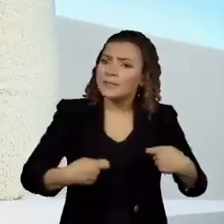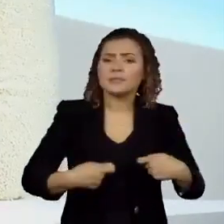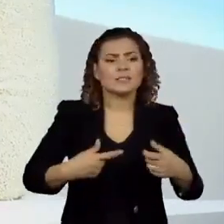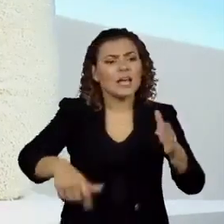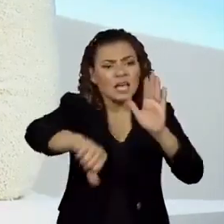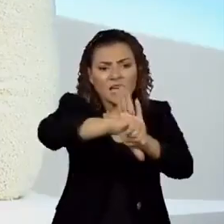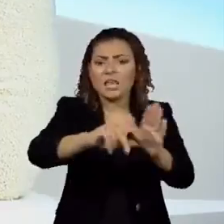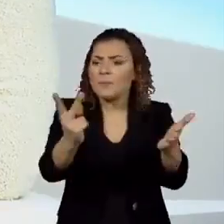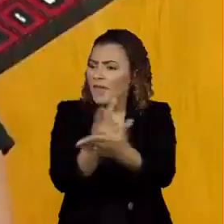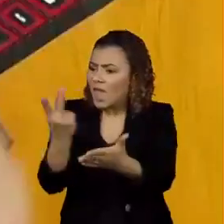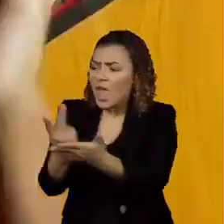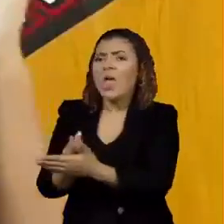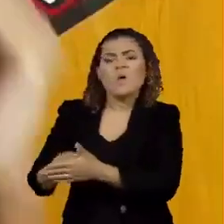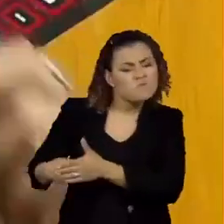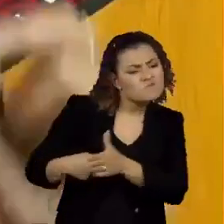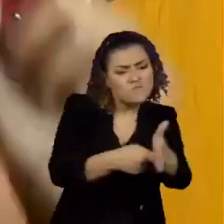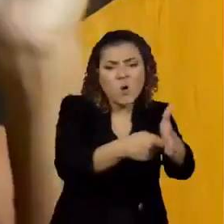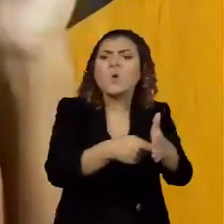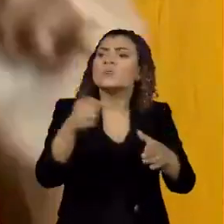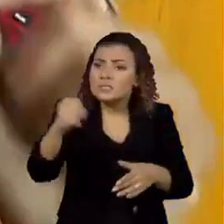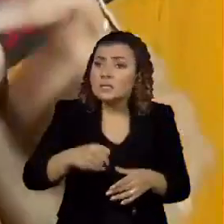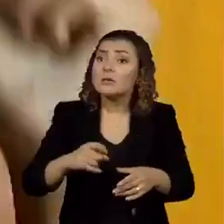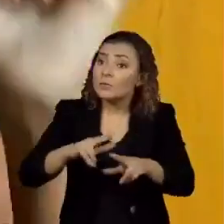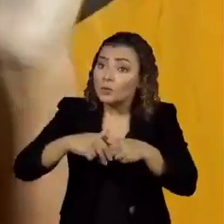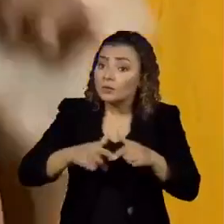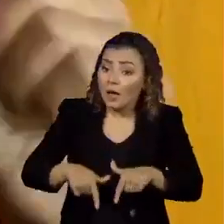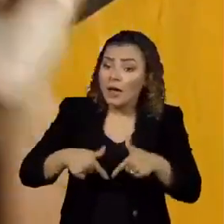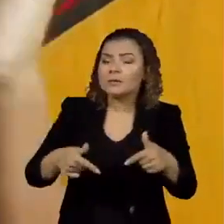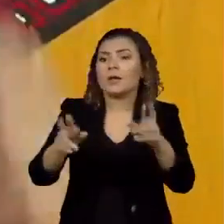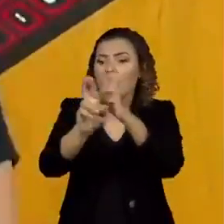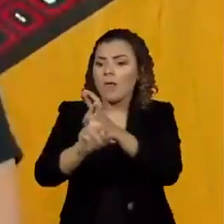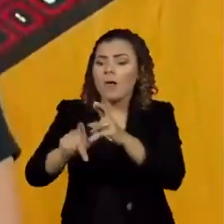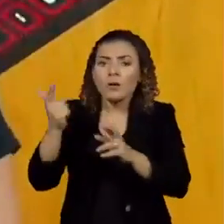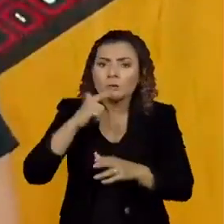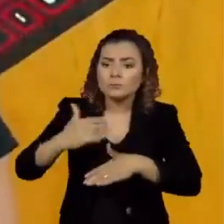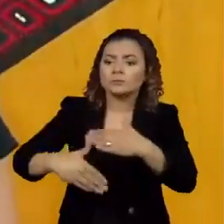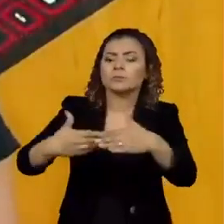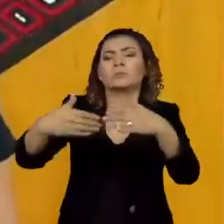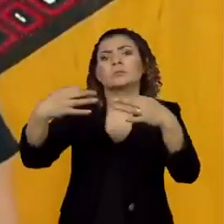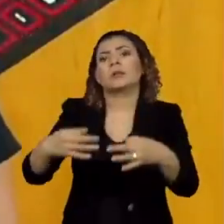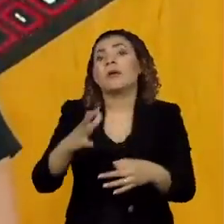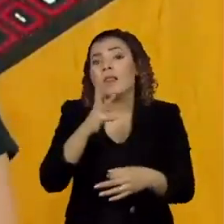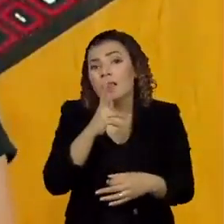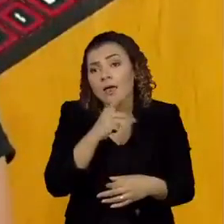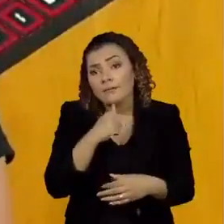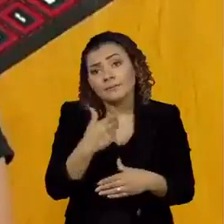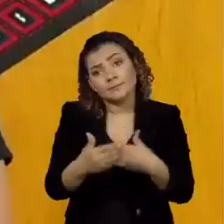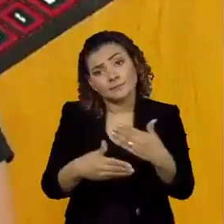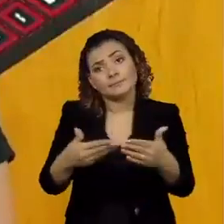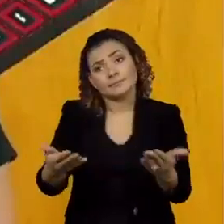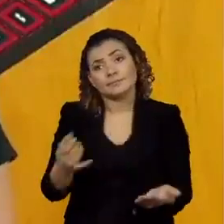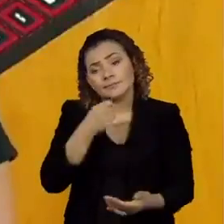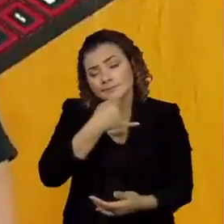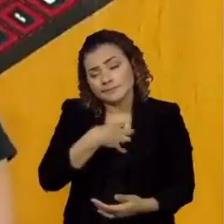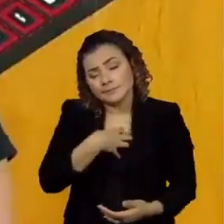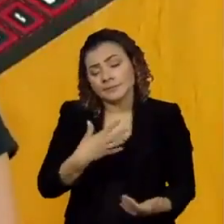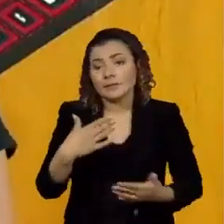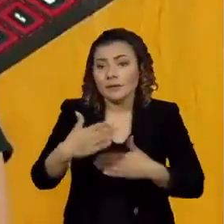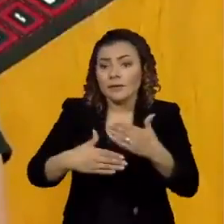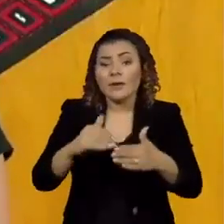negligência, denunciando o mal feito, porque isso é que está fazendo as coisas se moverem muito lentamente, a um custo muito